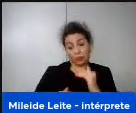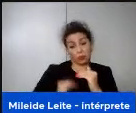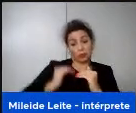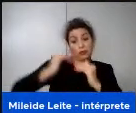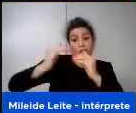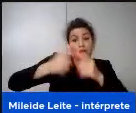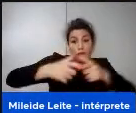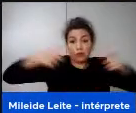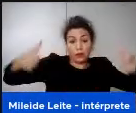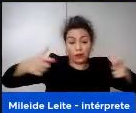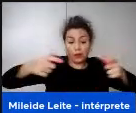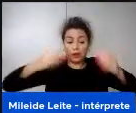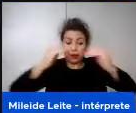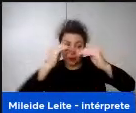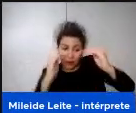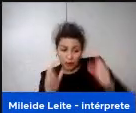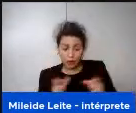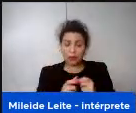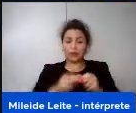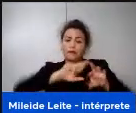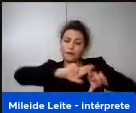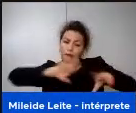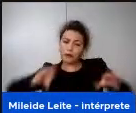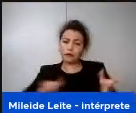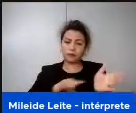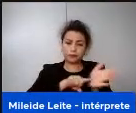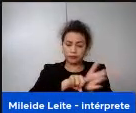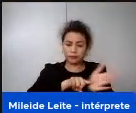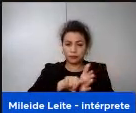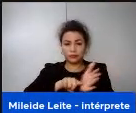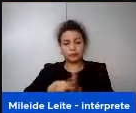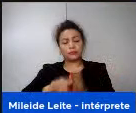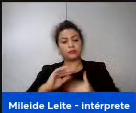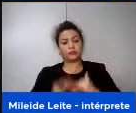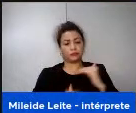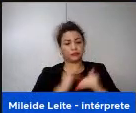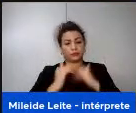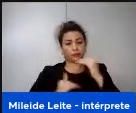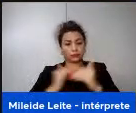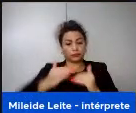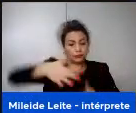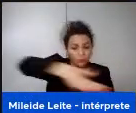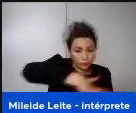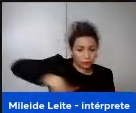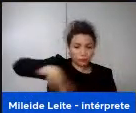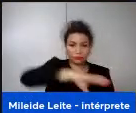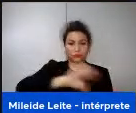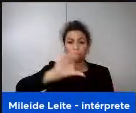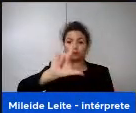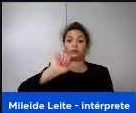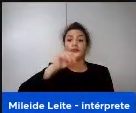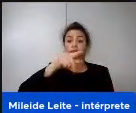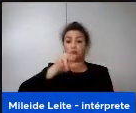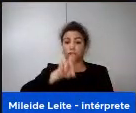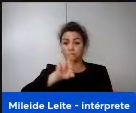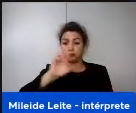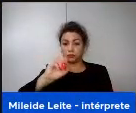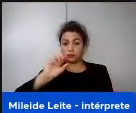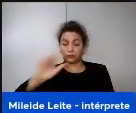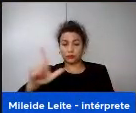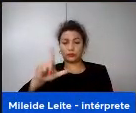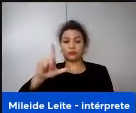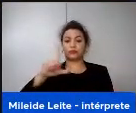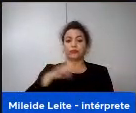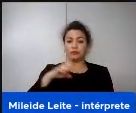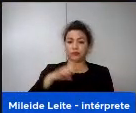e no nível mais micro, várias pesquisas desenvolvidas no âmbito do LAPROL têm essa conformação, têm